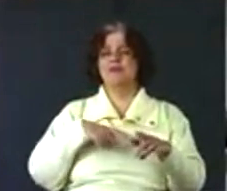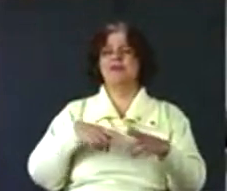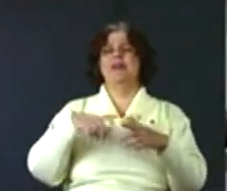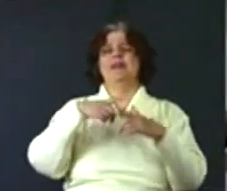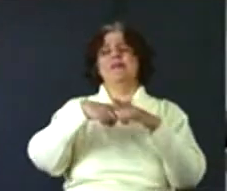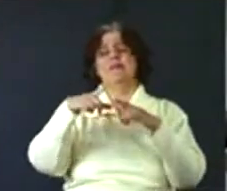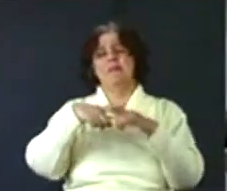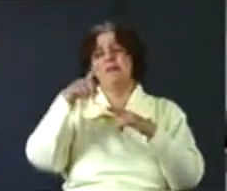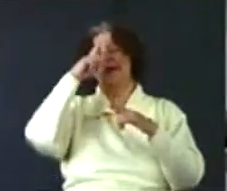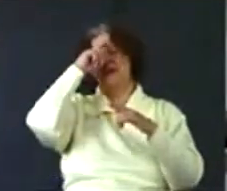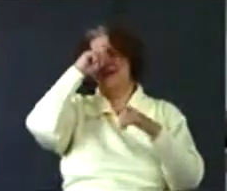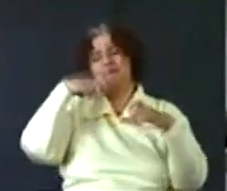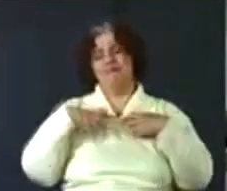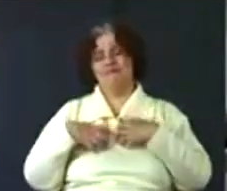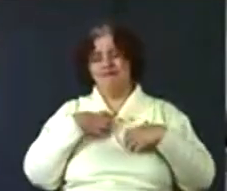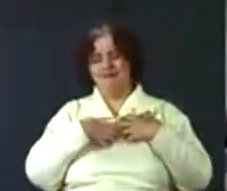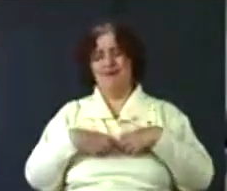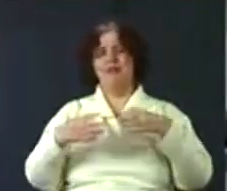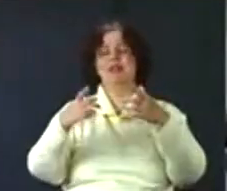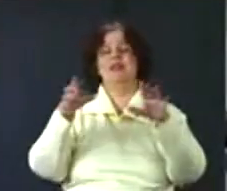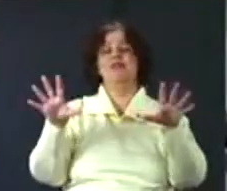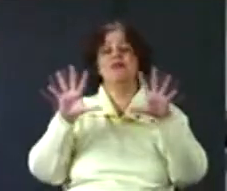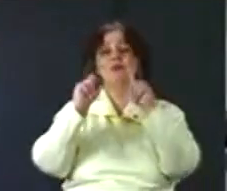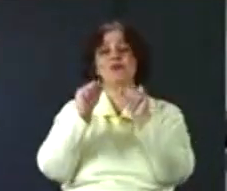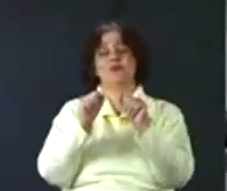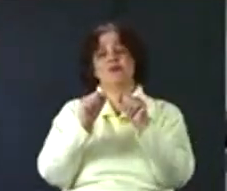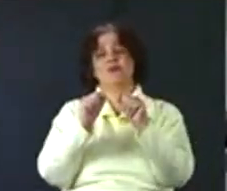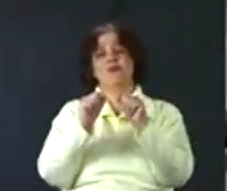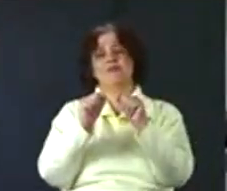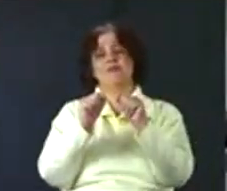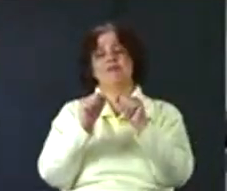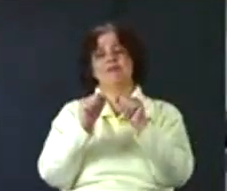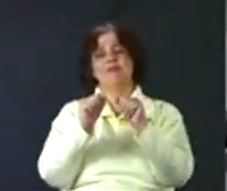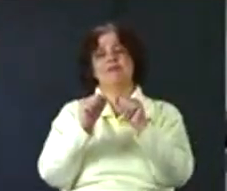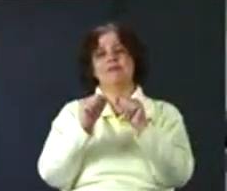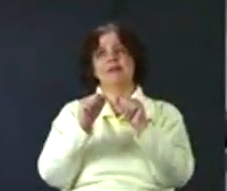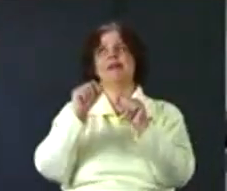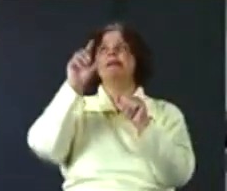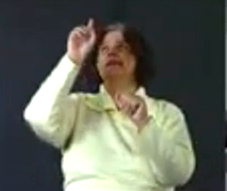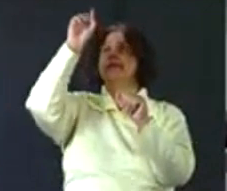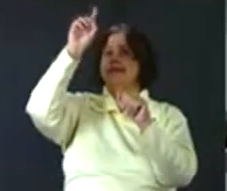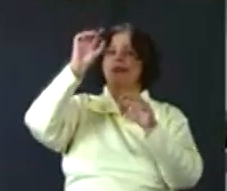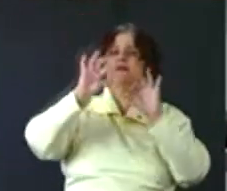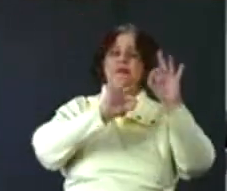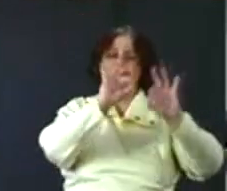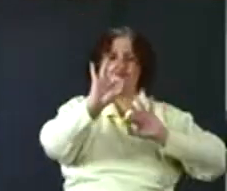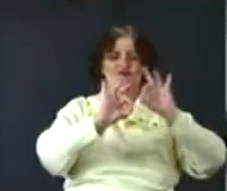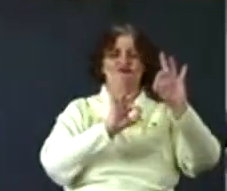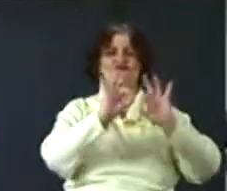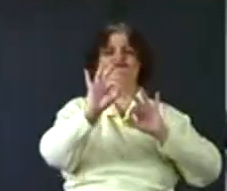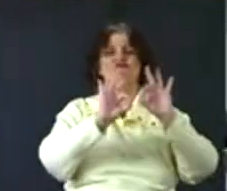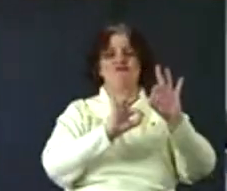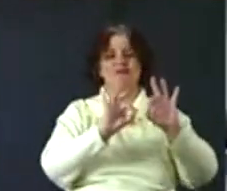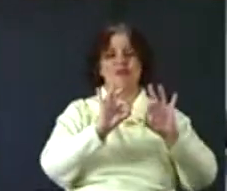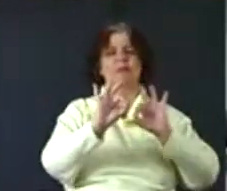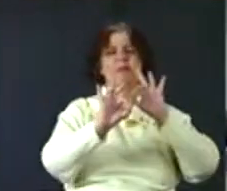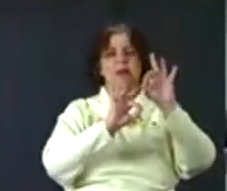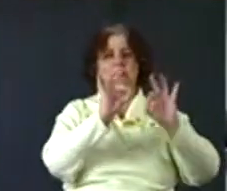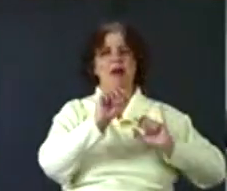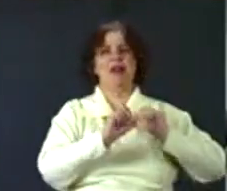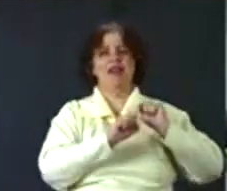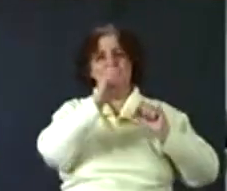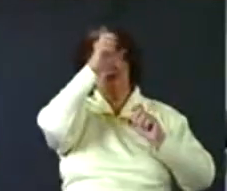forjando os seus mais valorosos servos. Não que as demais igrejas não tivessem suas virtudes, elas as têm, o Senhor